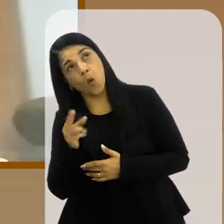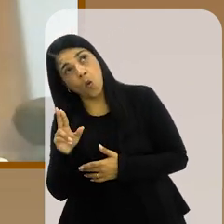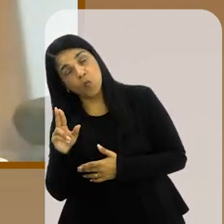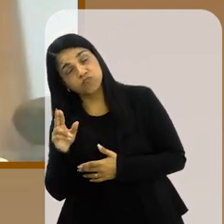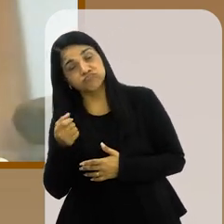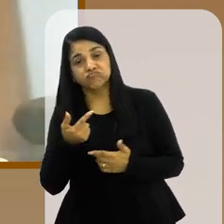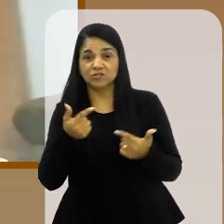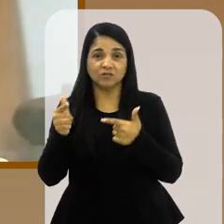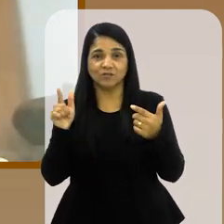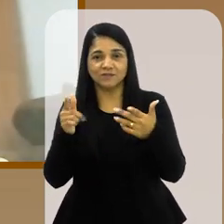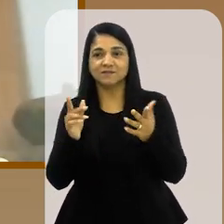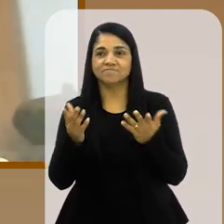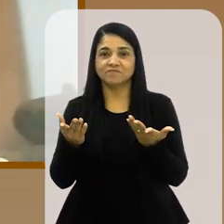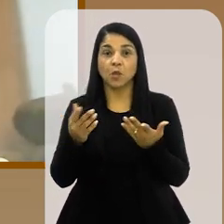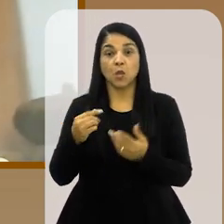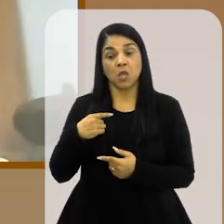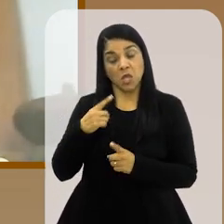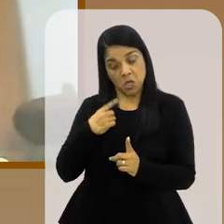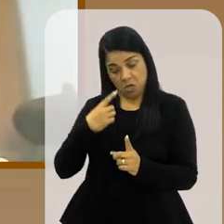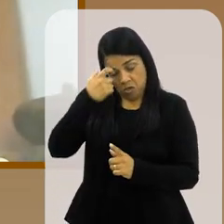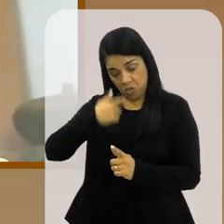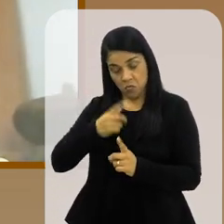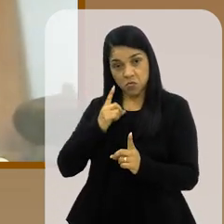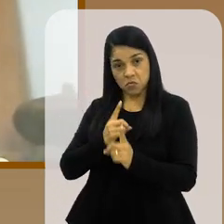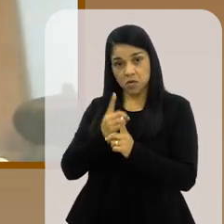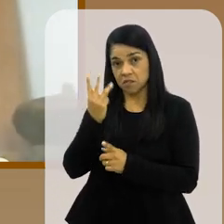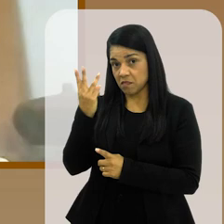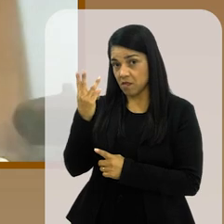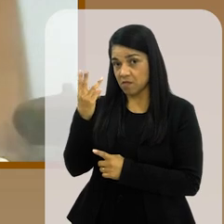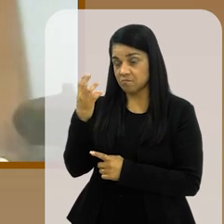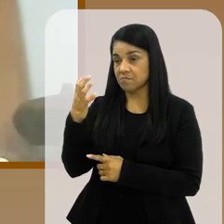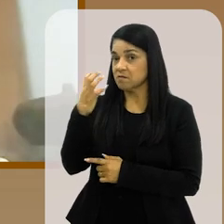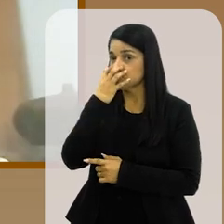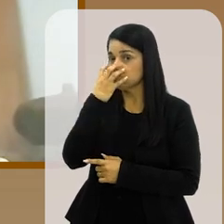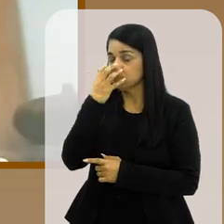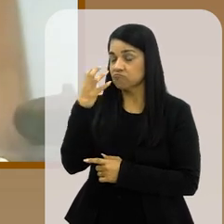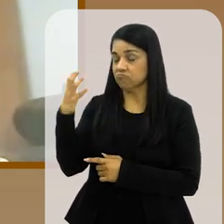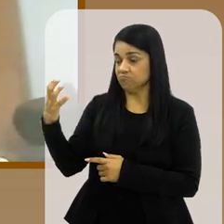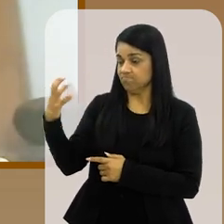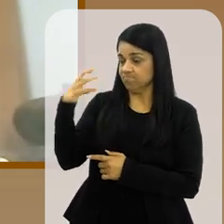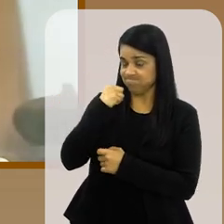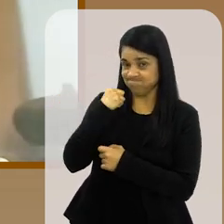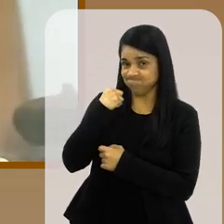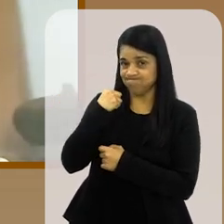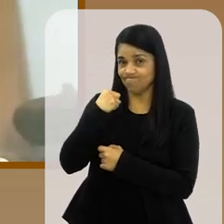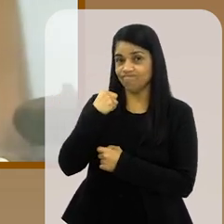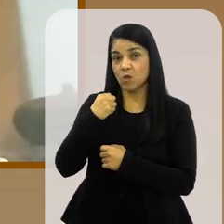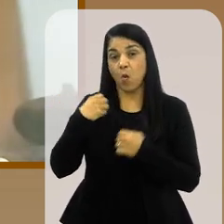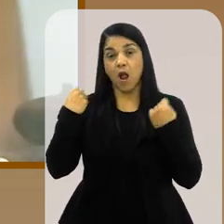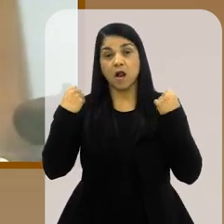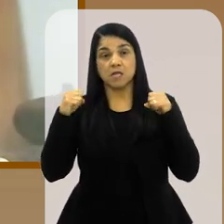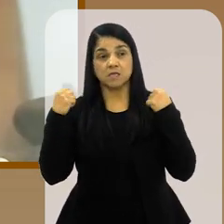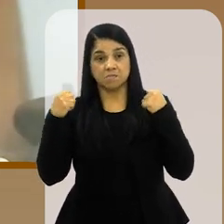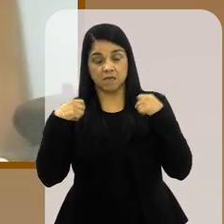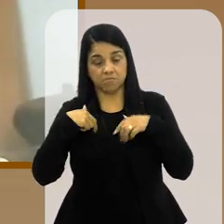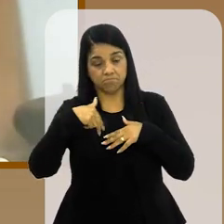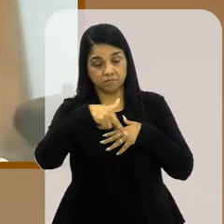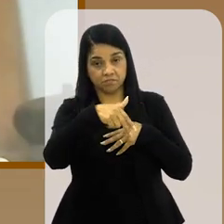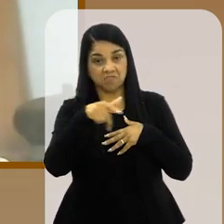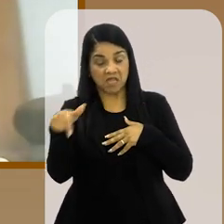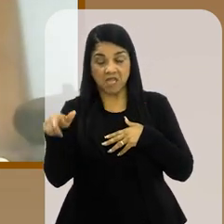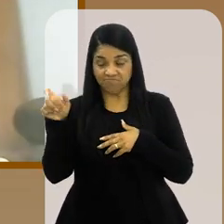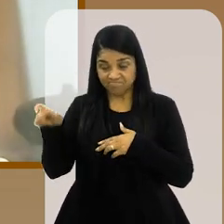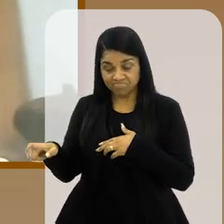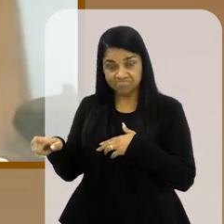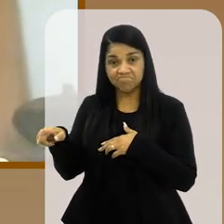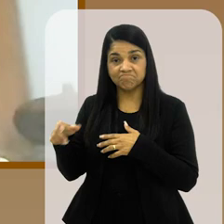achei três cachorros Rottweiler. Eu não achei que eles fossem me atacar. Estava indo para a academia. Mas é um cachorro feito